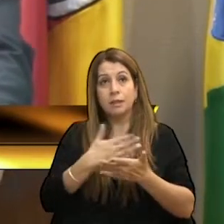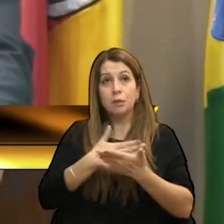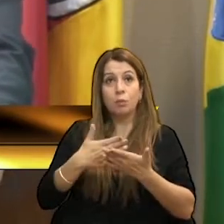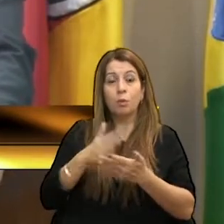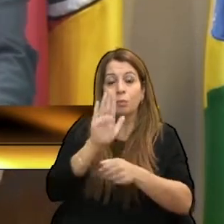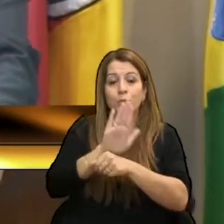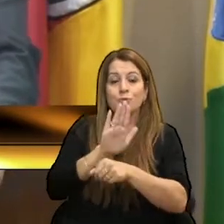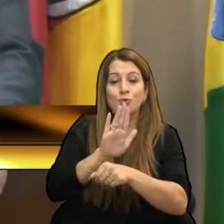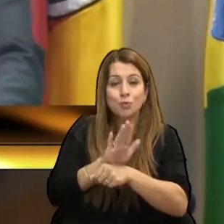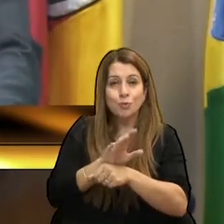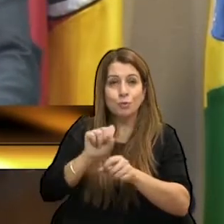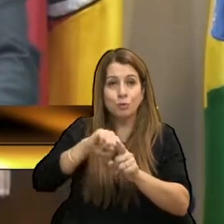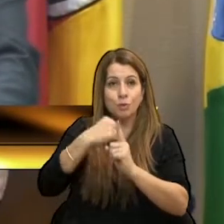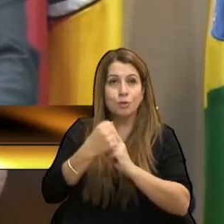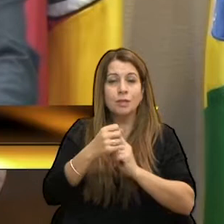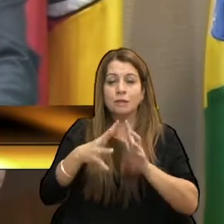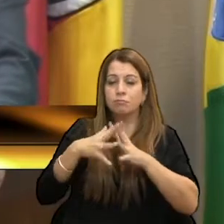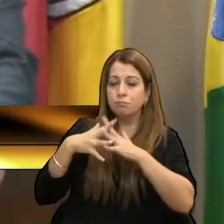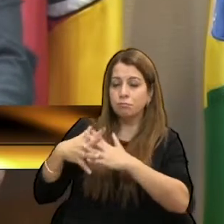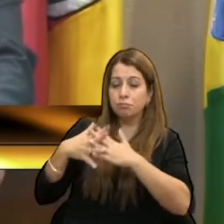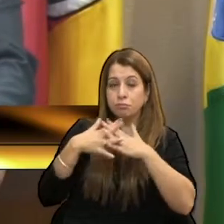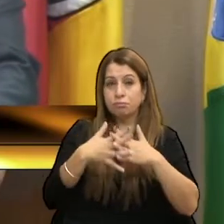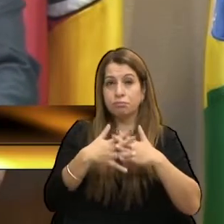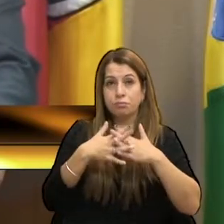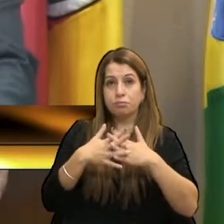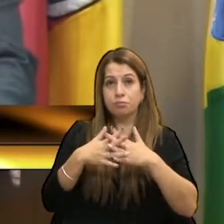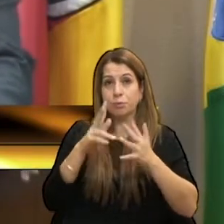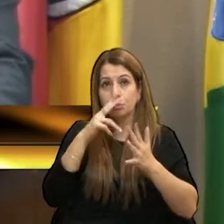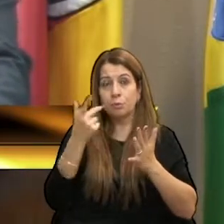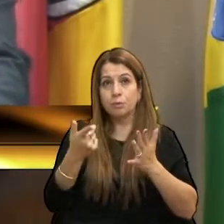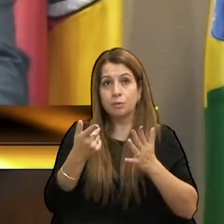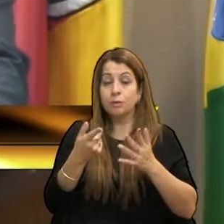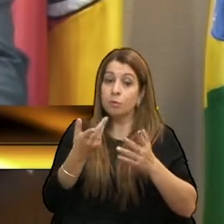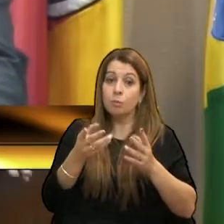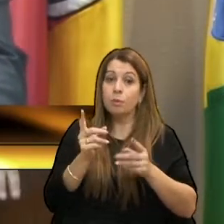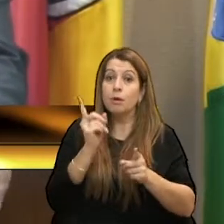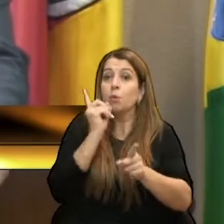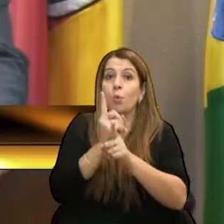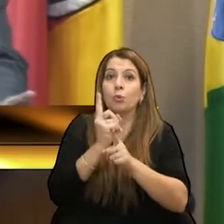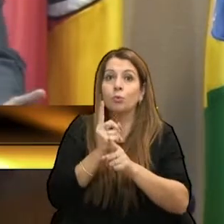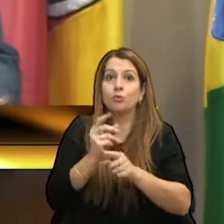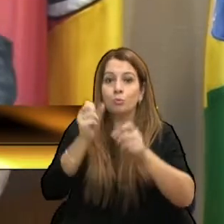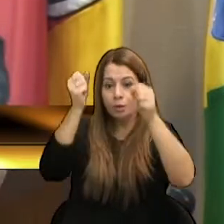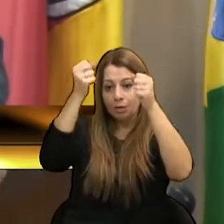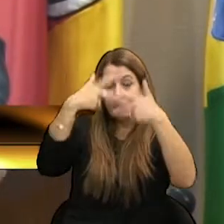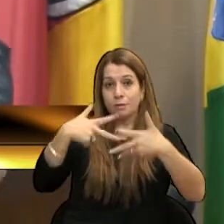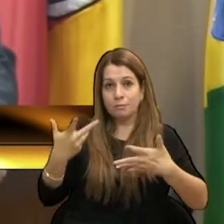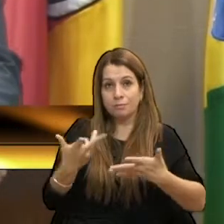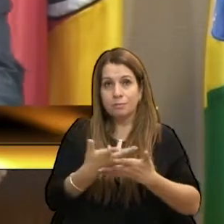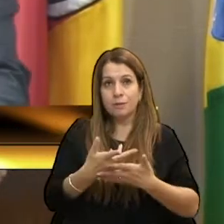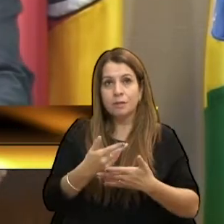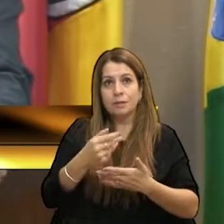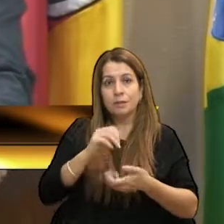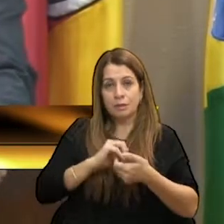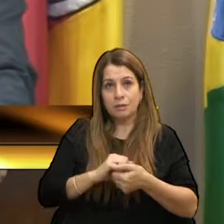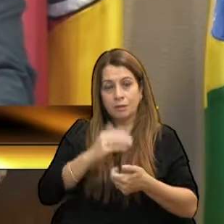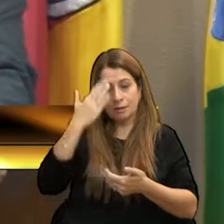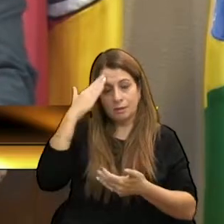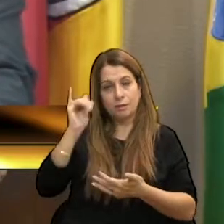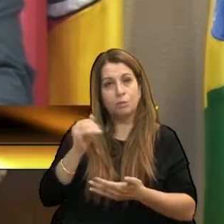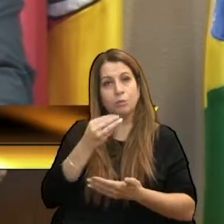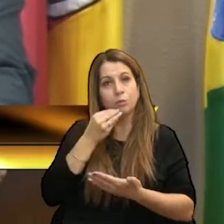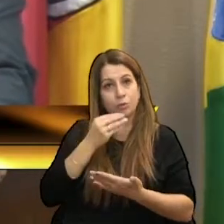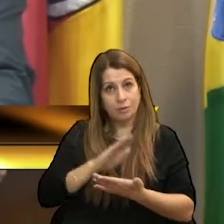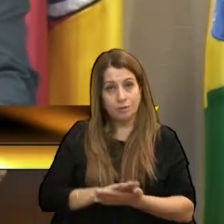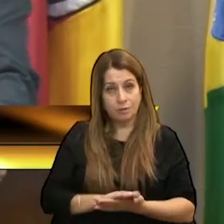luz numa sociedade tão turbulenta como um referencial com uma saída. Então nos cumpre agradecer, né, a todos por essa